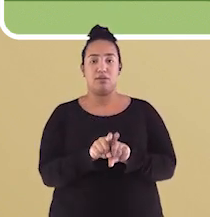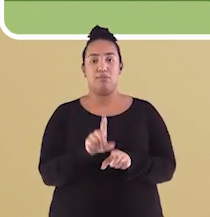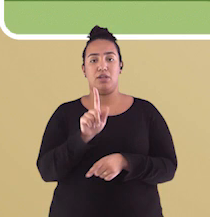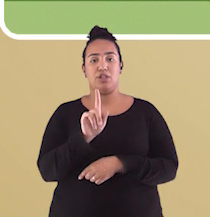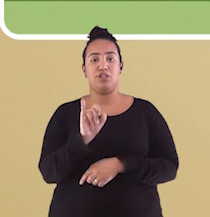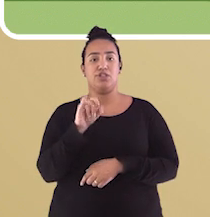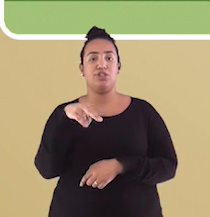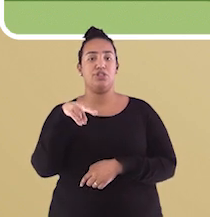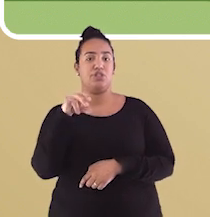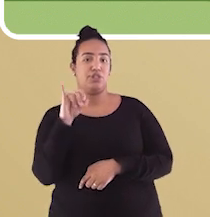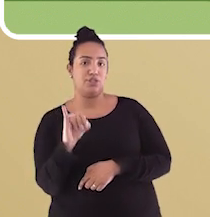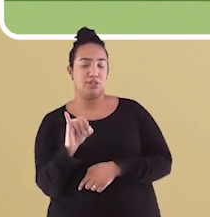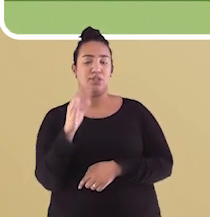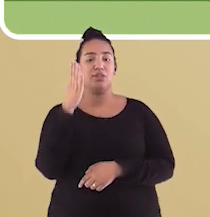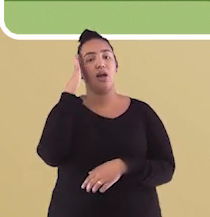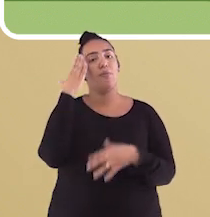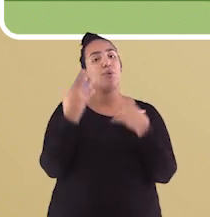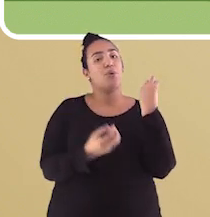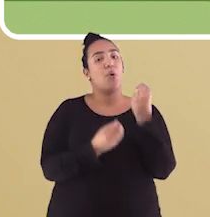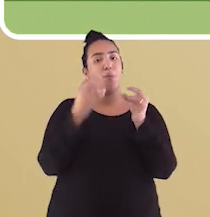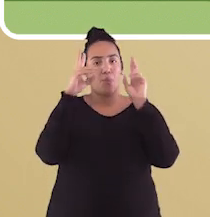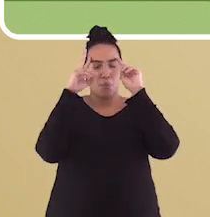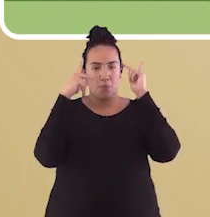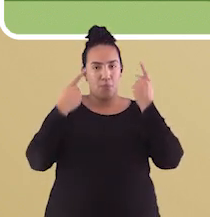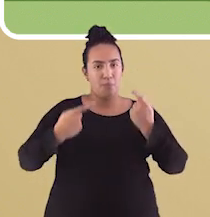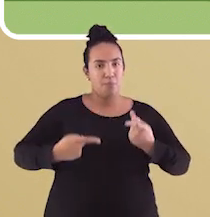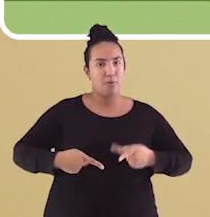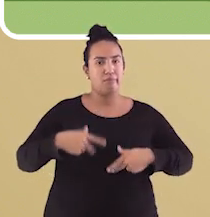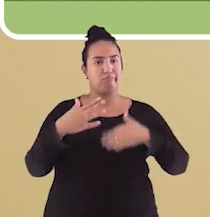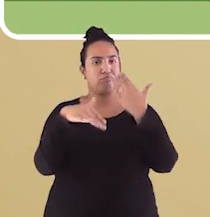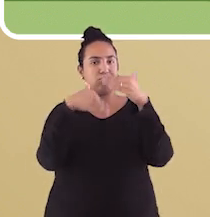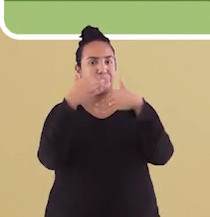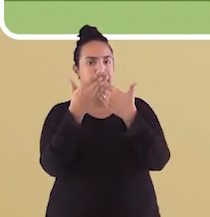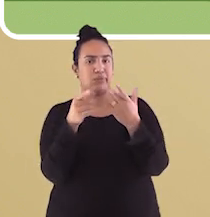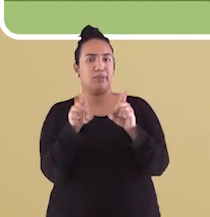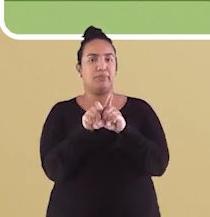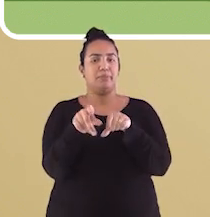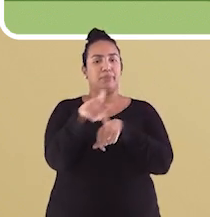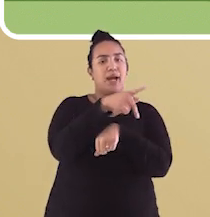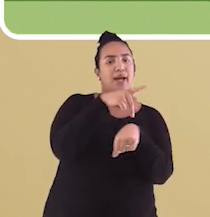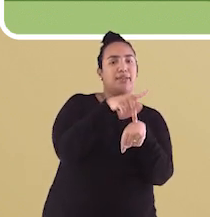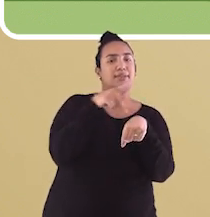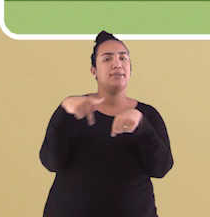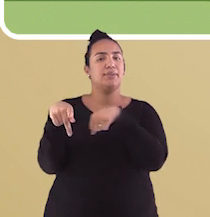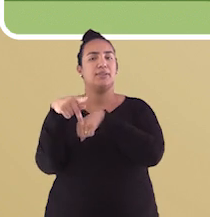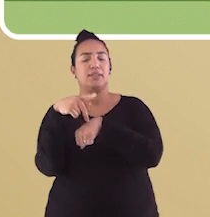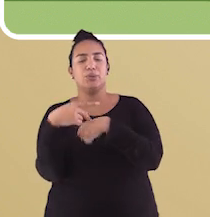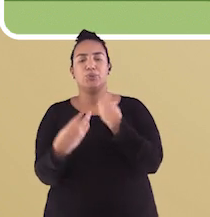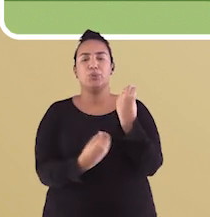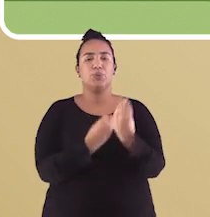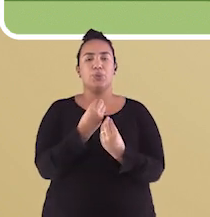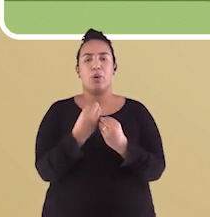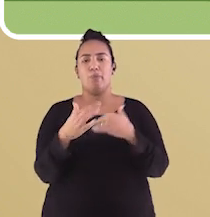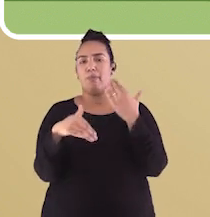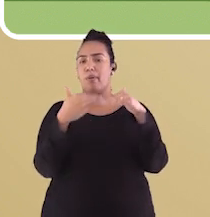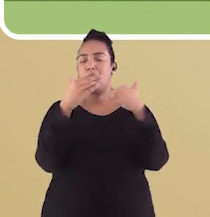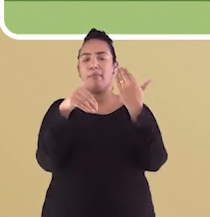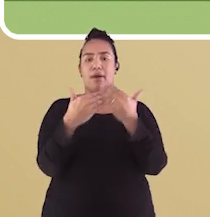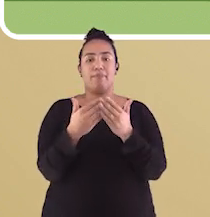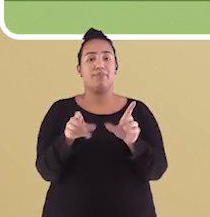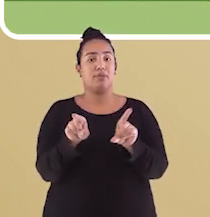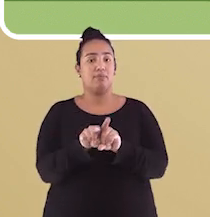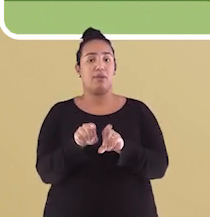que medem o desenvolvimento humano e a média de desigualdade entre os países. E como os países